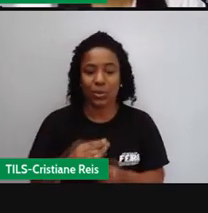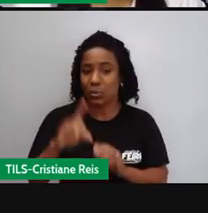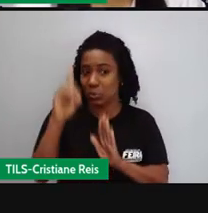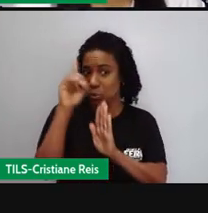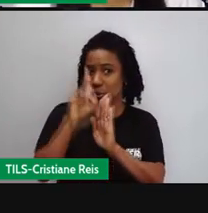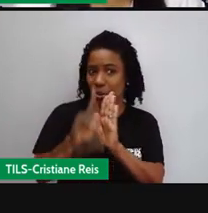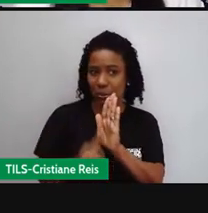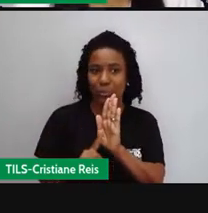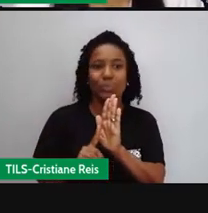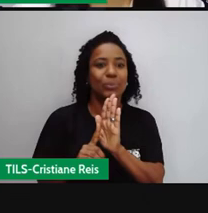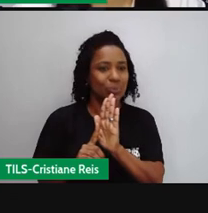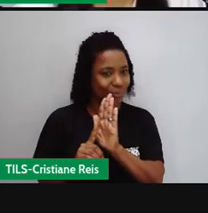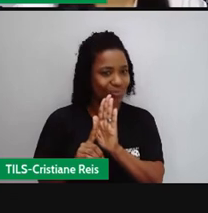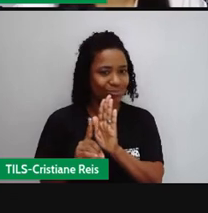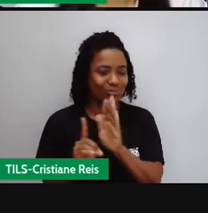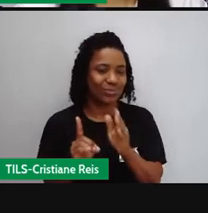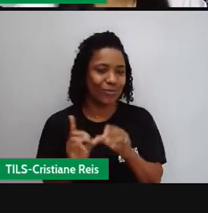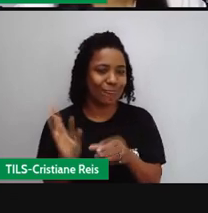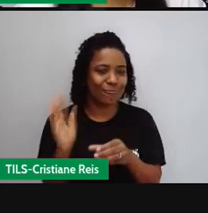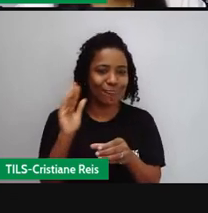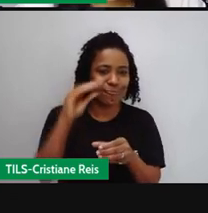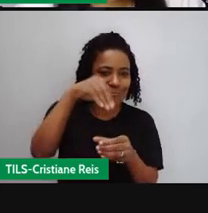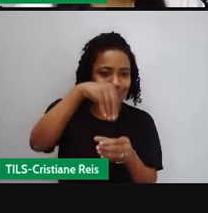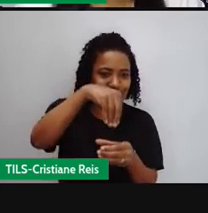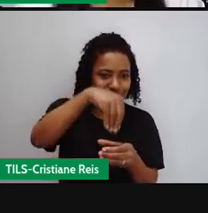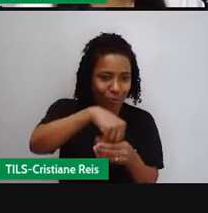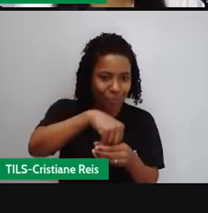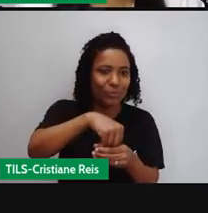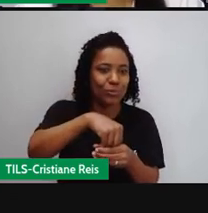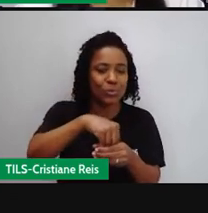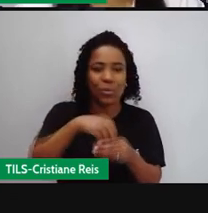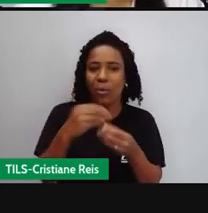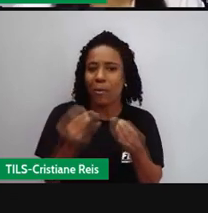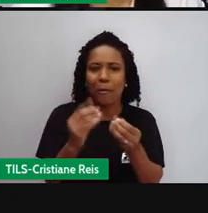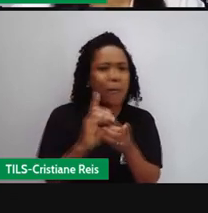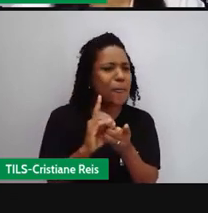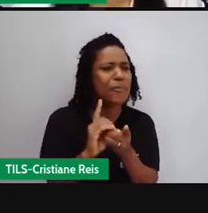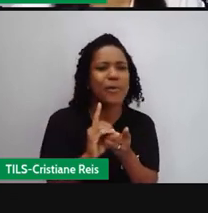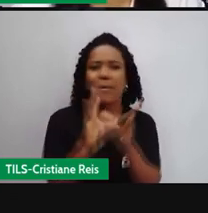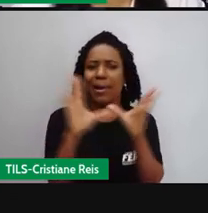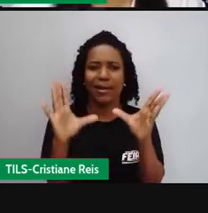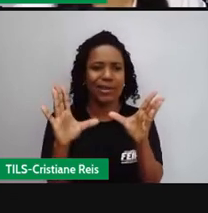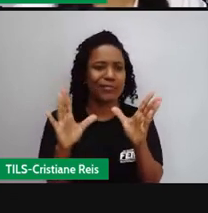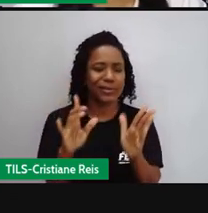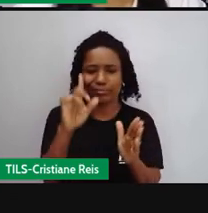alguns direitos em relação ao exercício aí da democracia e que,